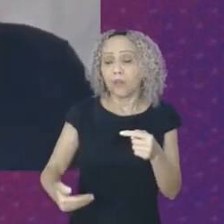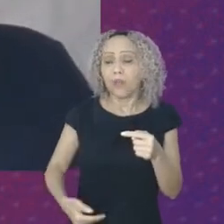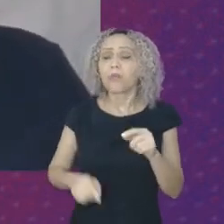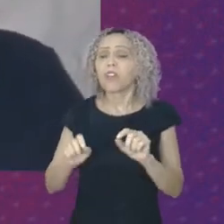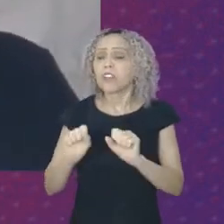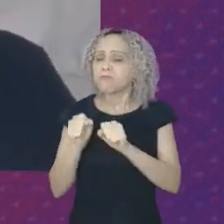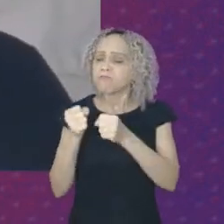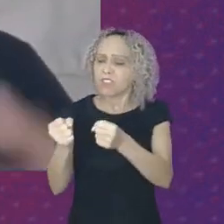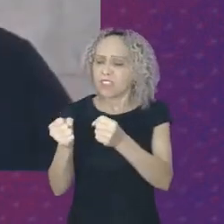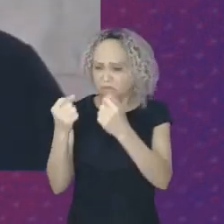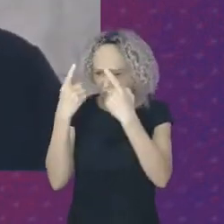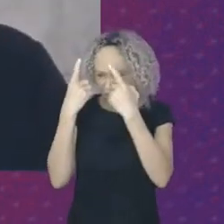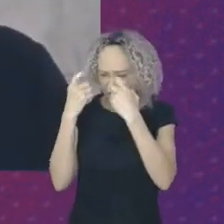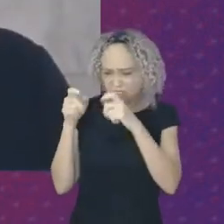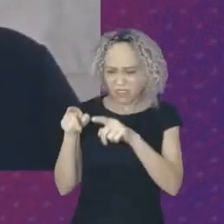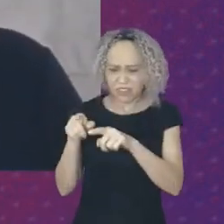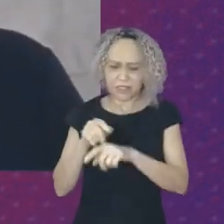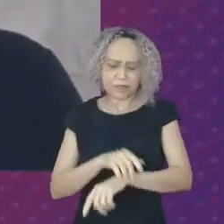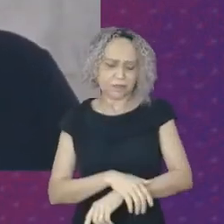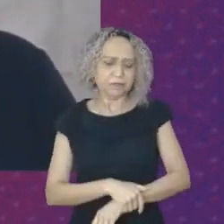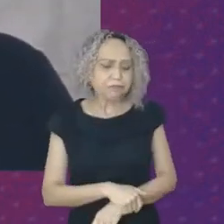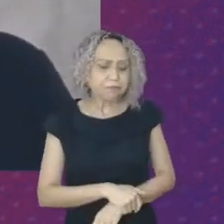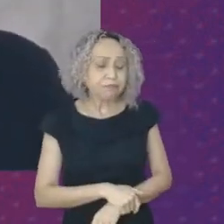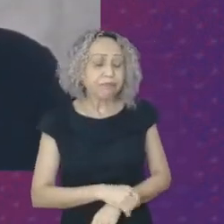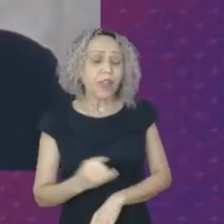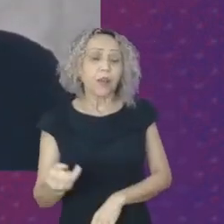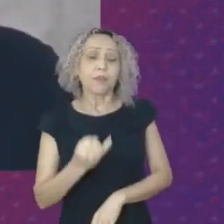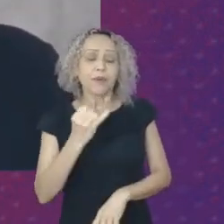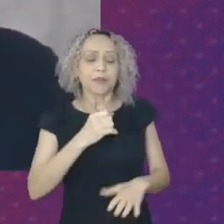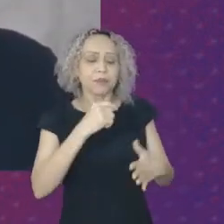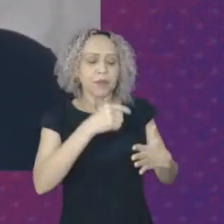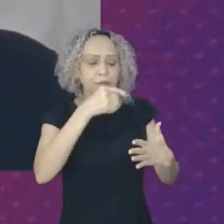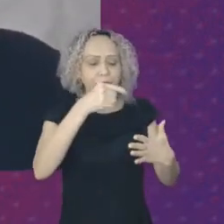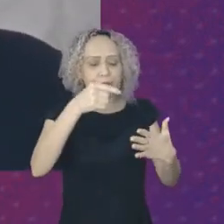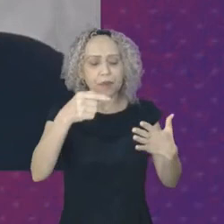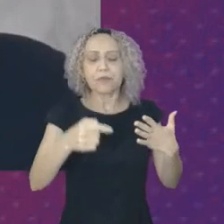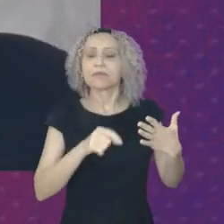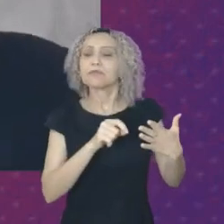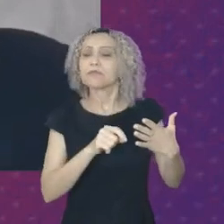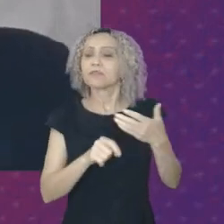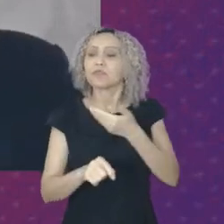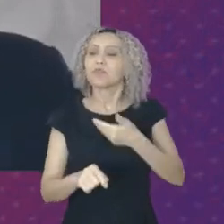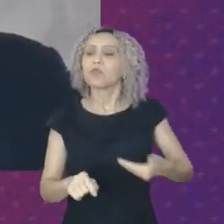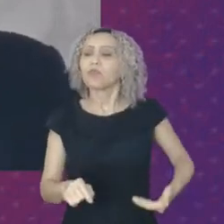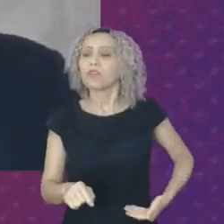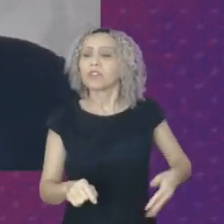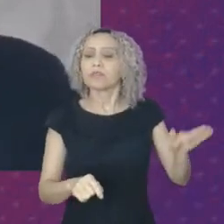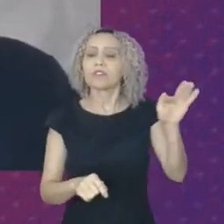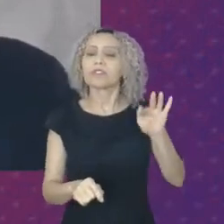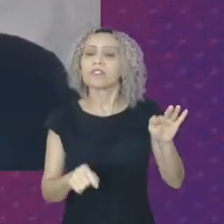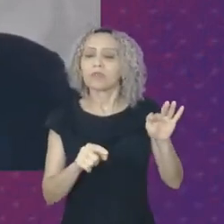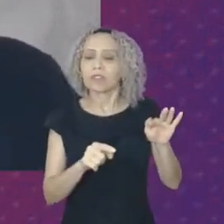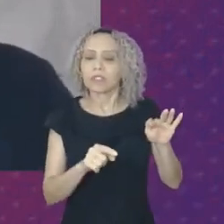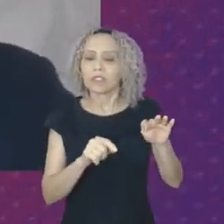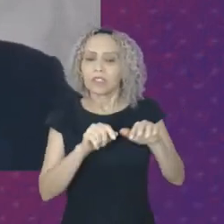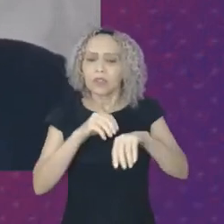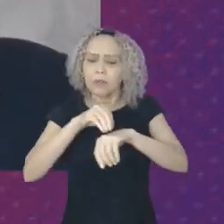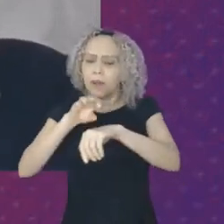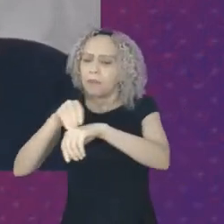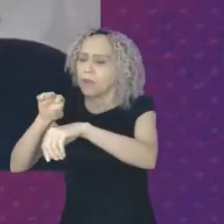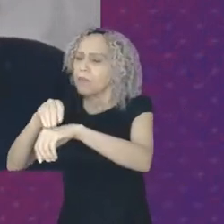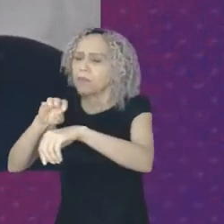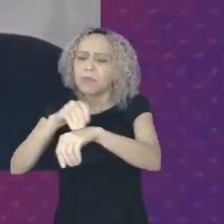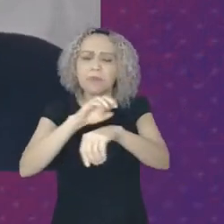importante que esse conjunto de iniciativas do governo tenha divulgação. Bom, na área